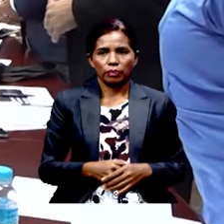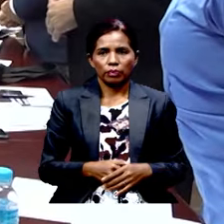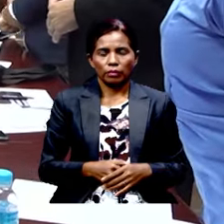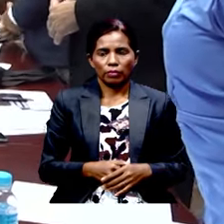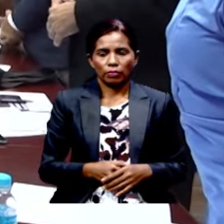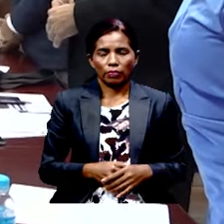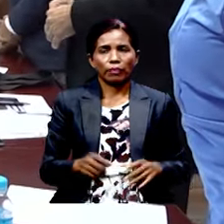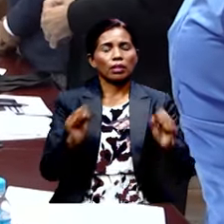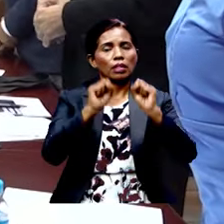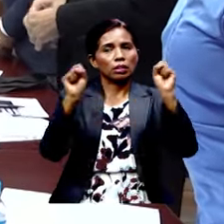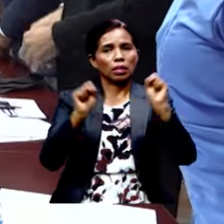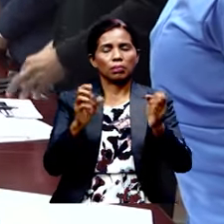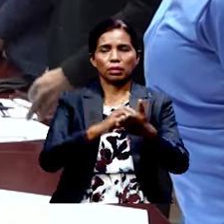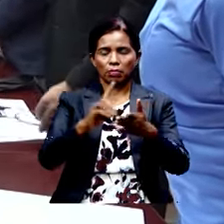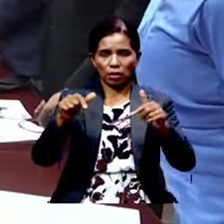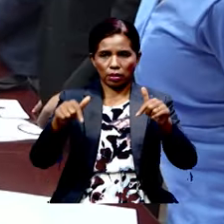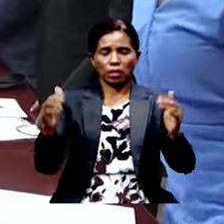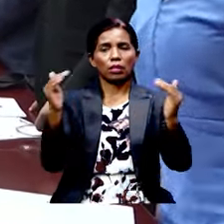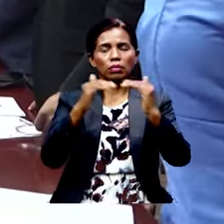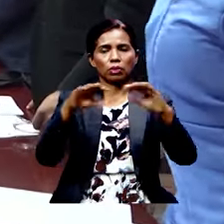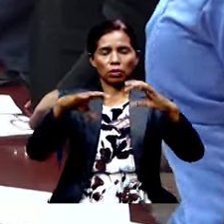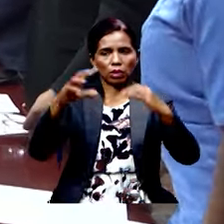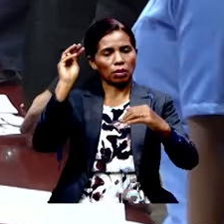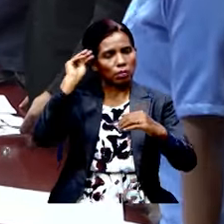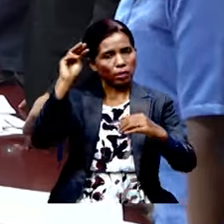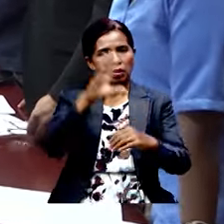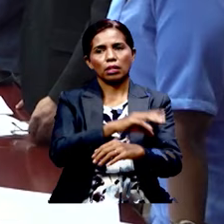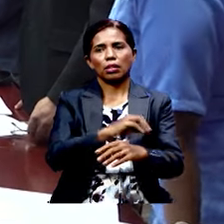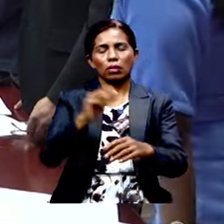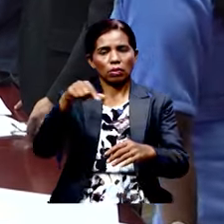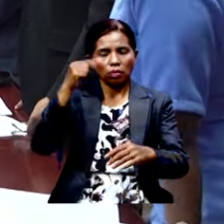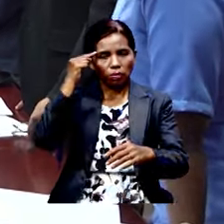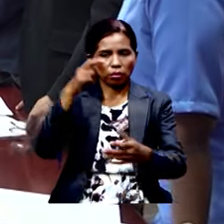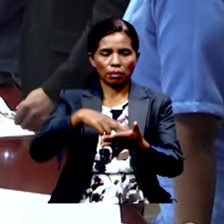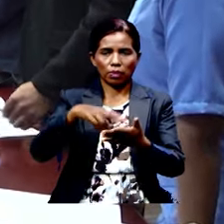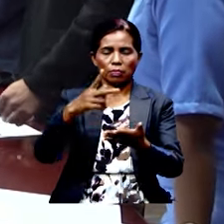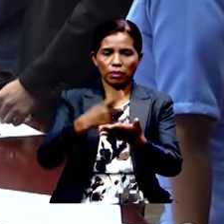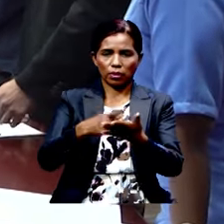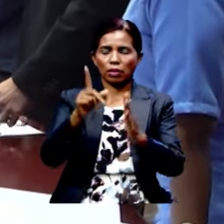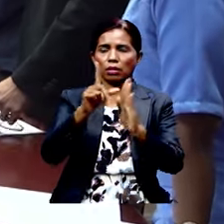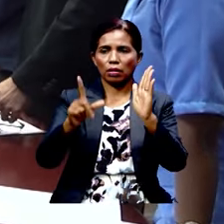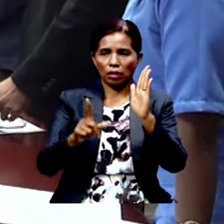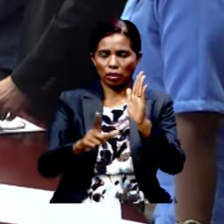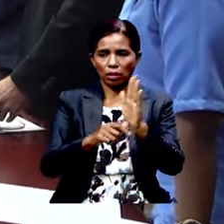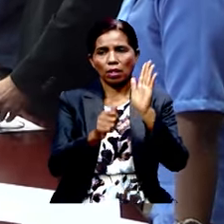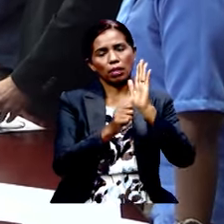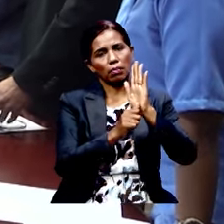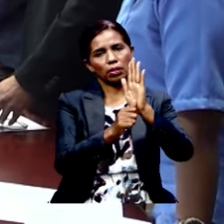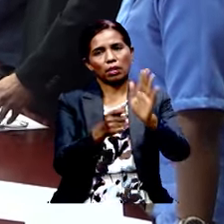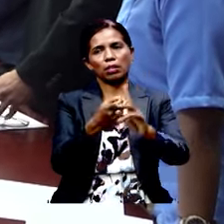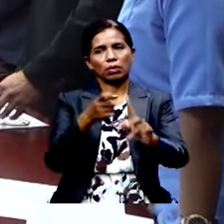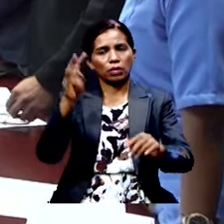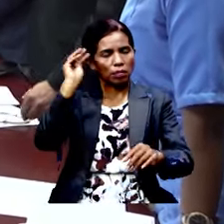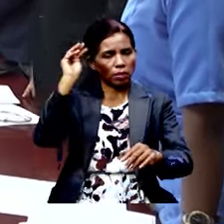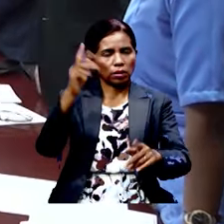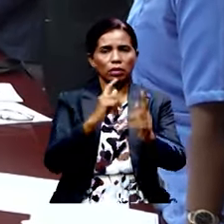E a sábado semana nele, Rússia e reunião Conselho de Ministro Extraordinária, Governo aprova projeto de decreto-lei, NB apresenta, Rússia e Ministro